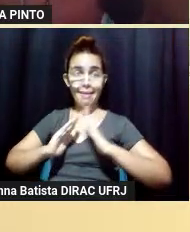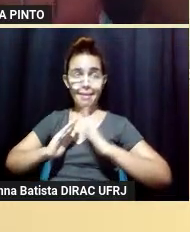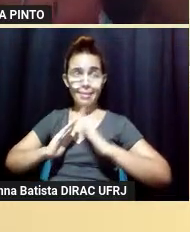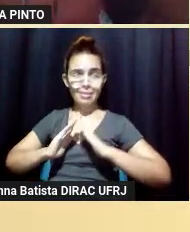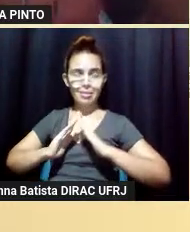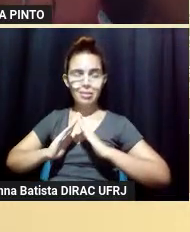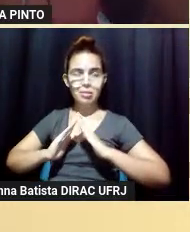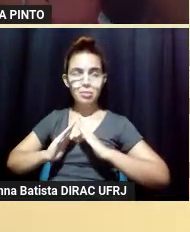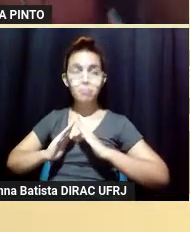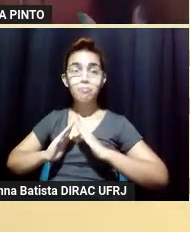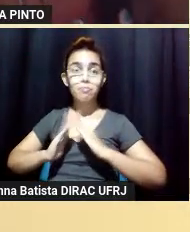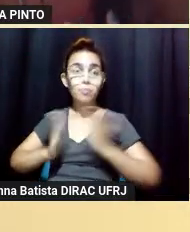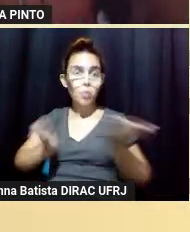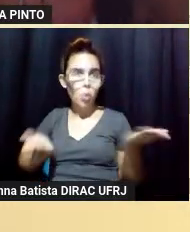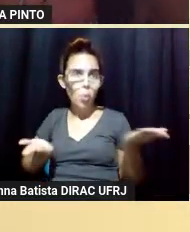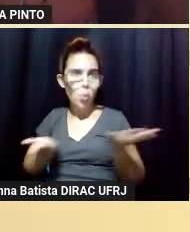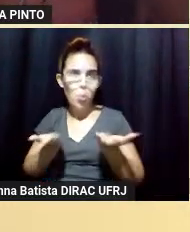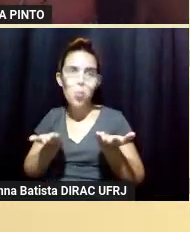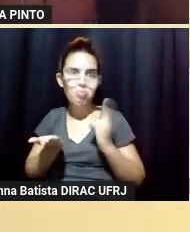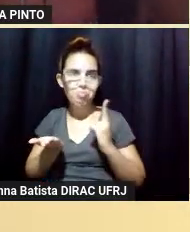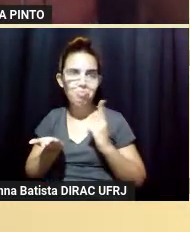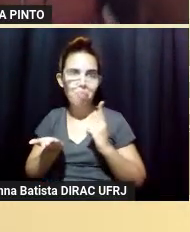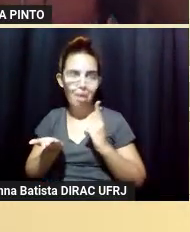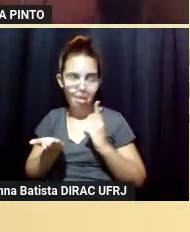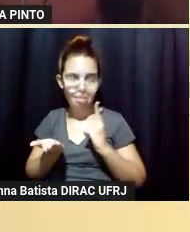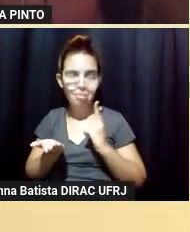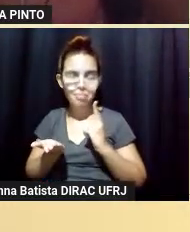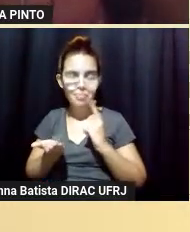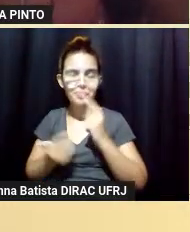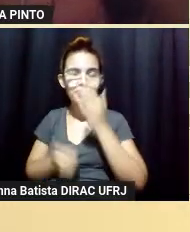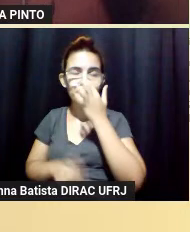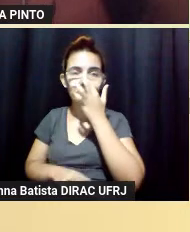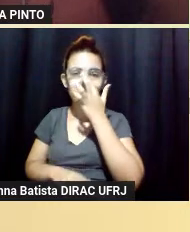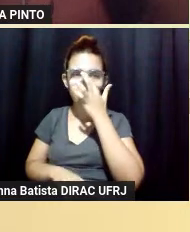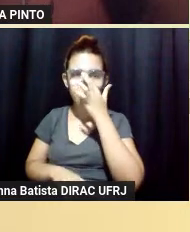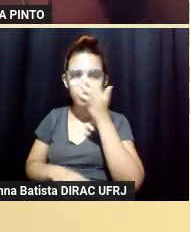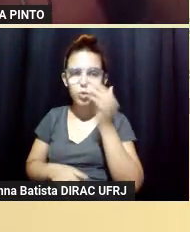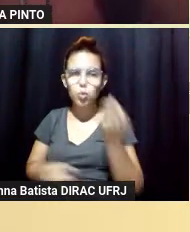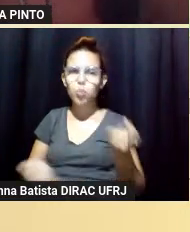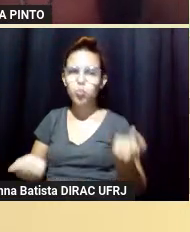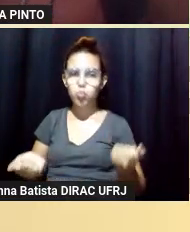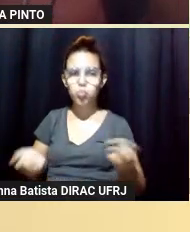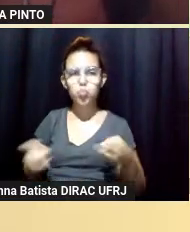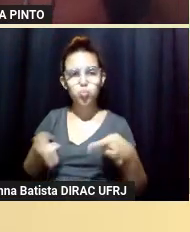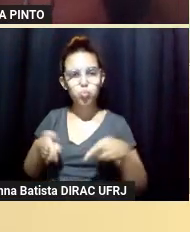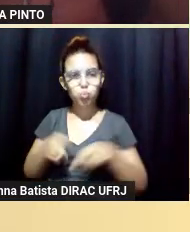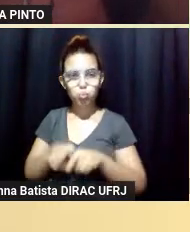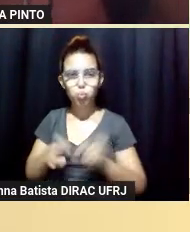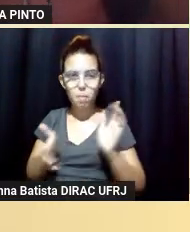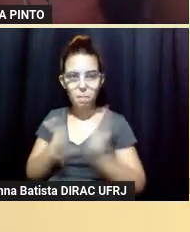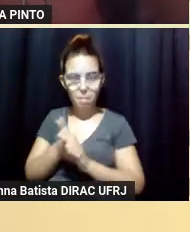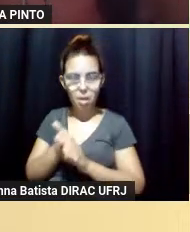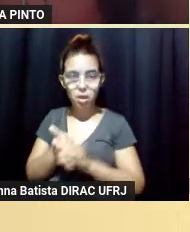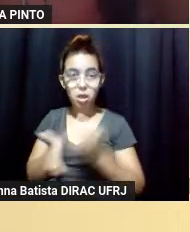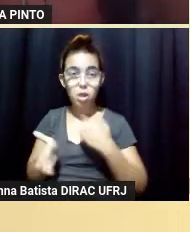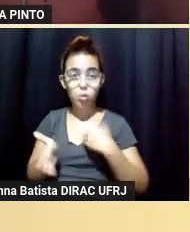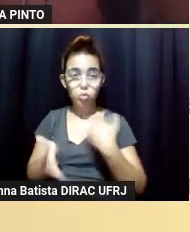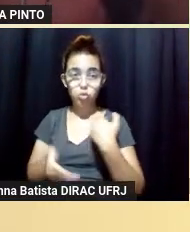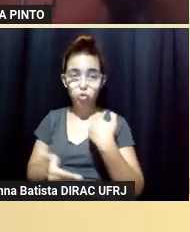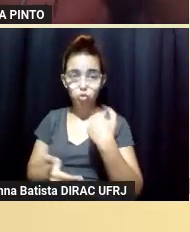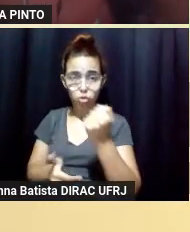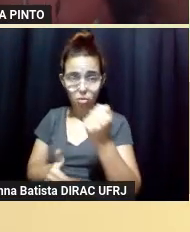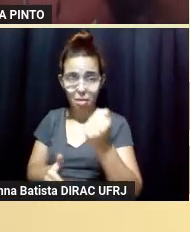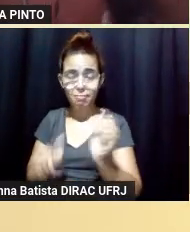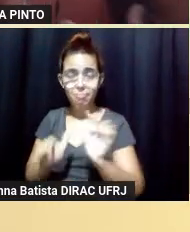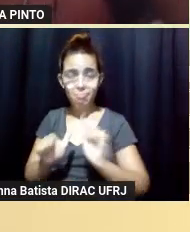então companheiro. Eu fui chamada num concurso para a FAETEC, de